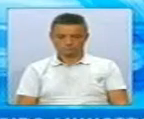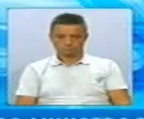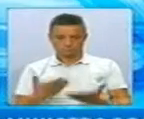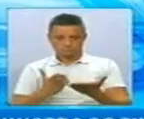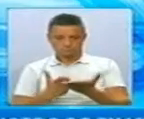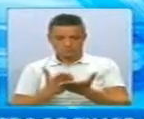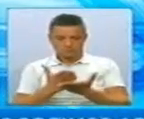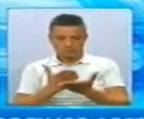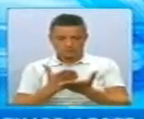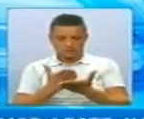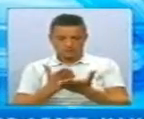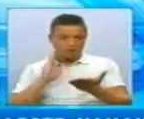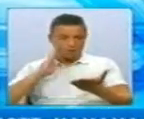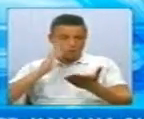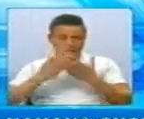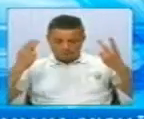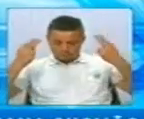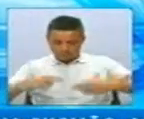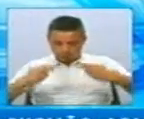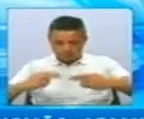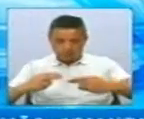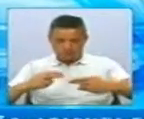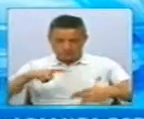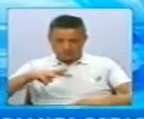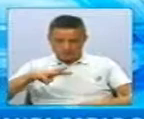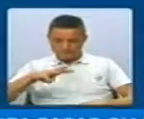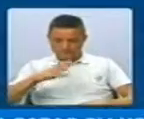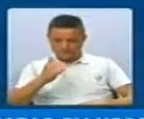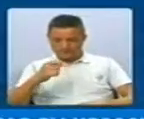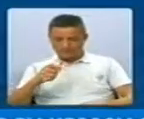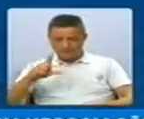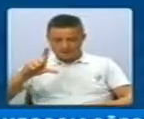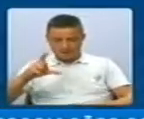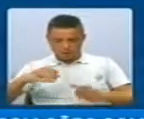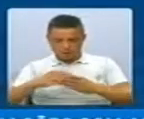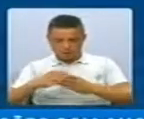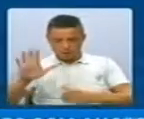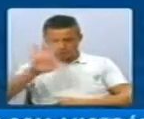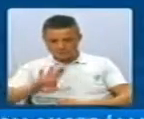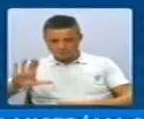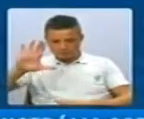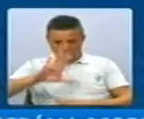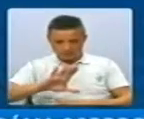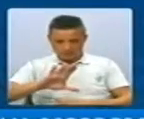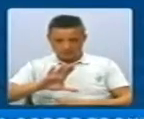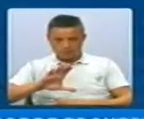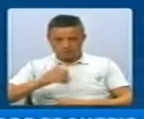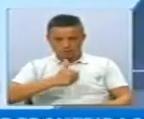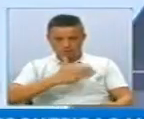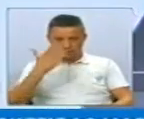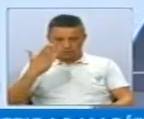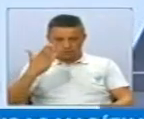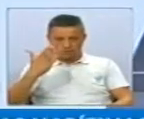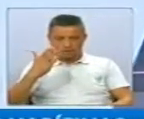Seguimos com a rubrica A Última Fronteira. Está connosco o Miguel Gonçalves, o coordenador nacional da Sociedade Planetária. Miguel, bom dia. Bom dia,